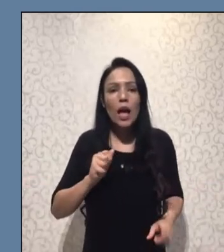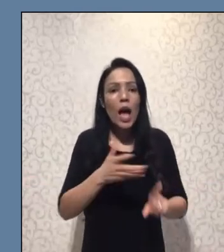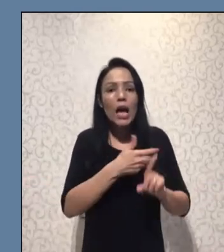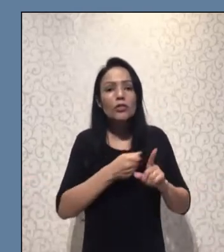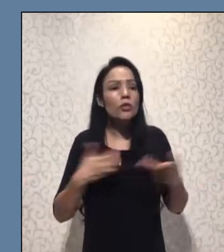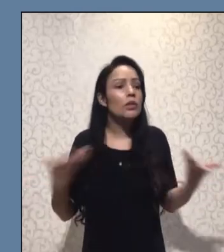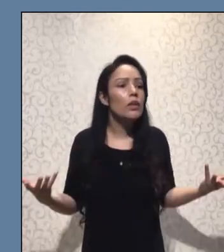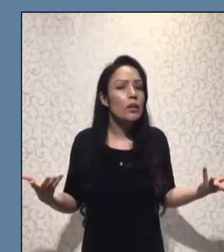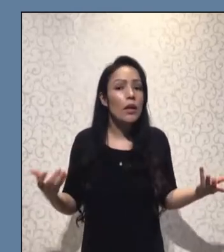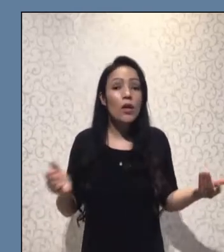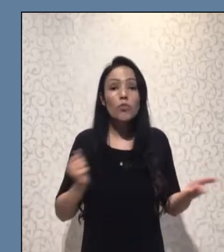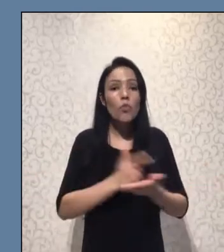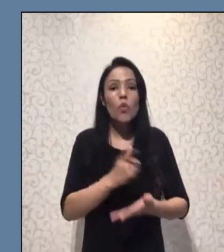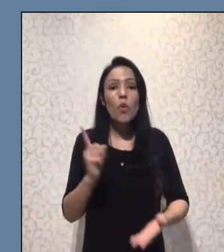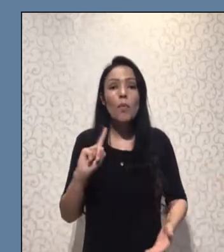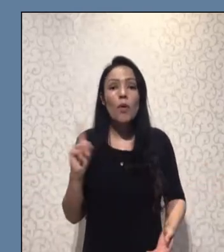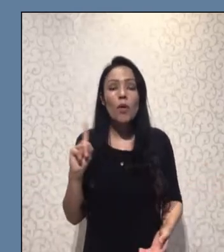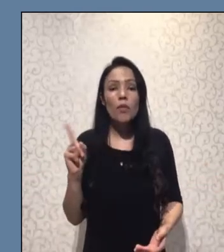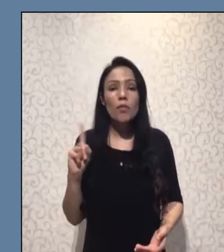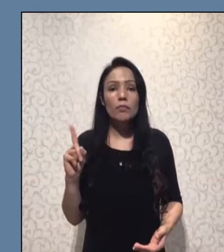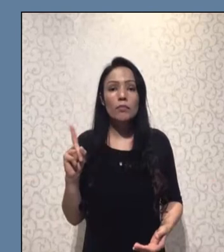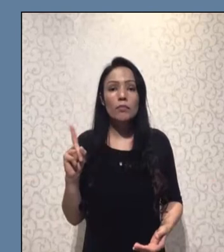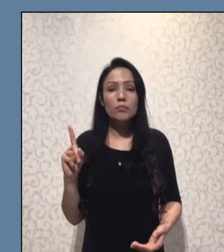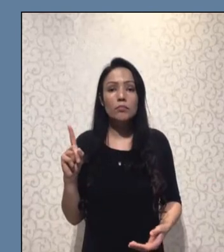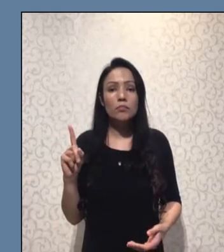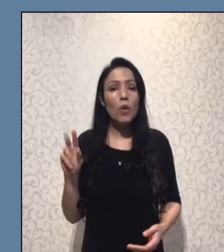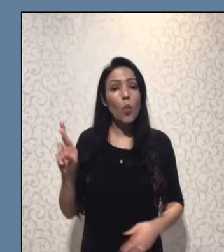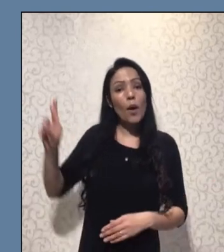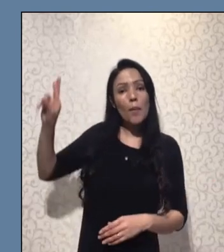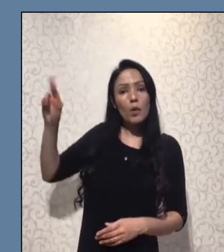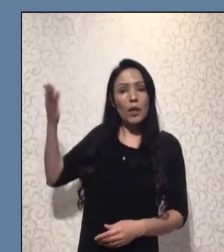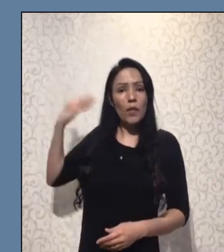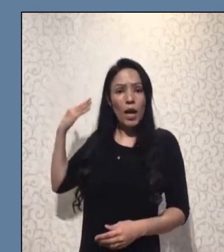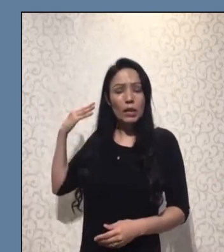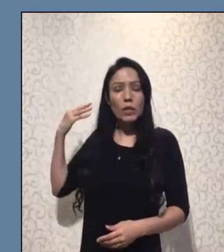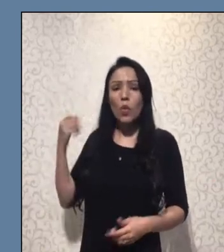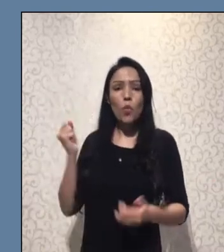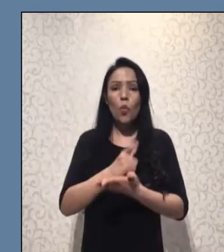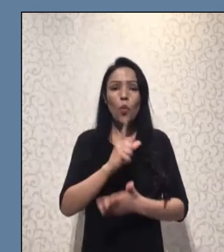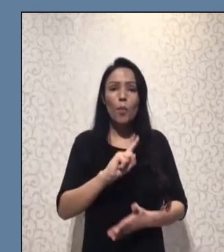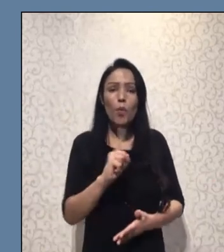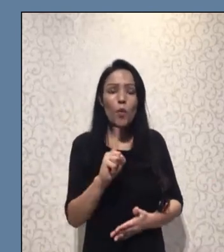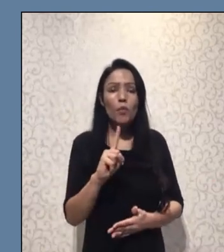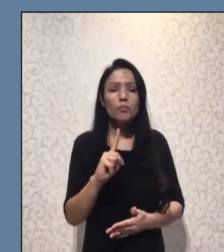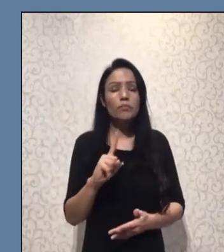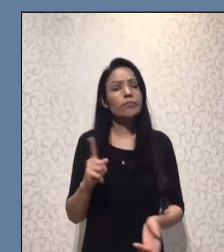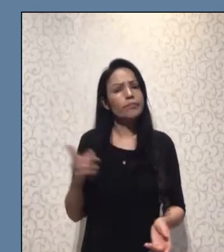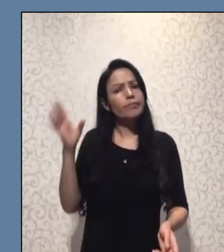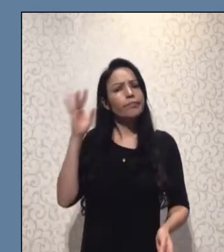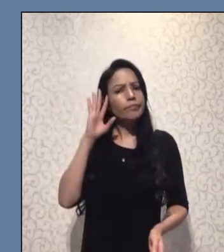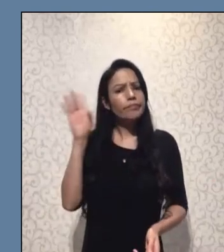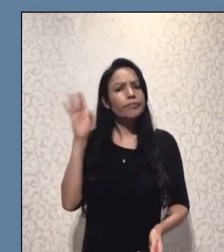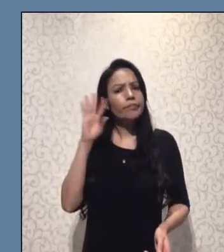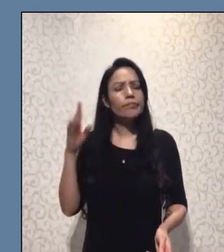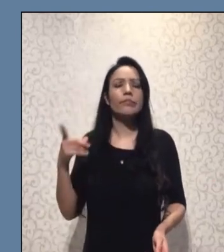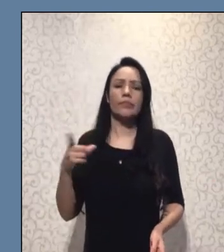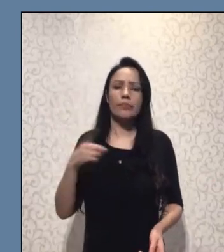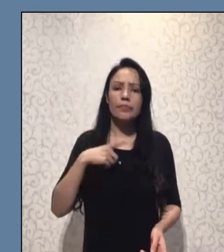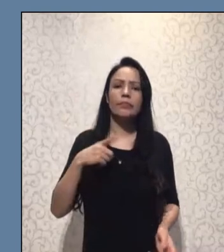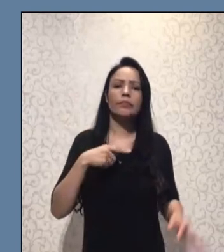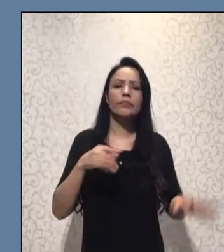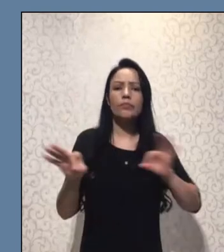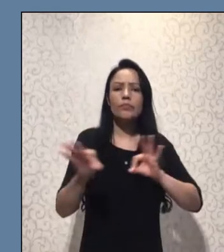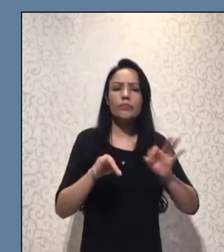comprada pelas razões, enfim, todas as razões possíveis e imagináveis. Aí eu tinha um projeto